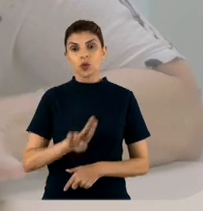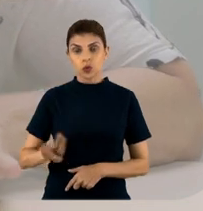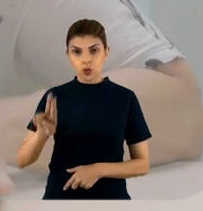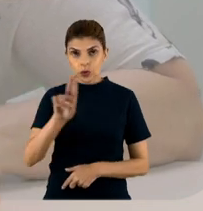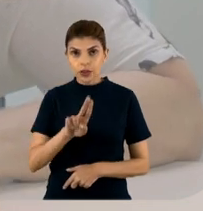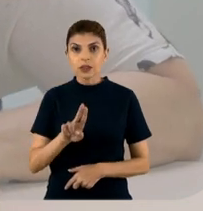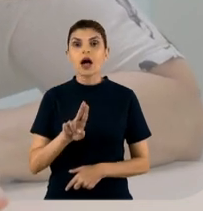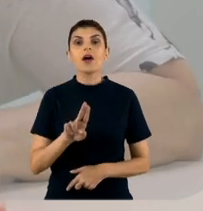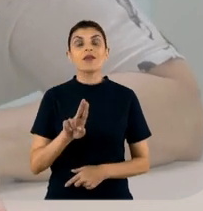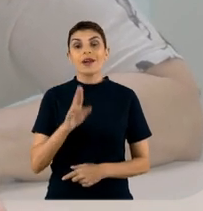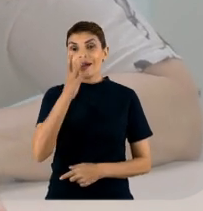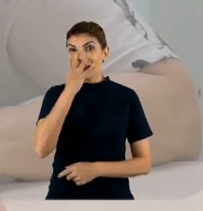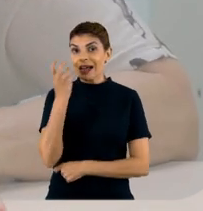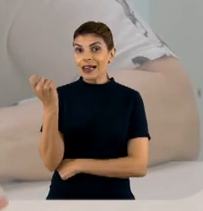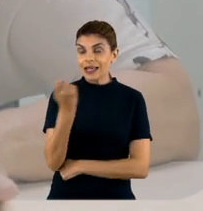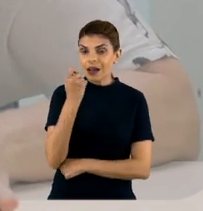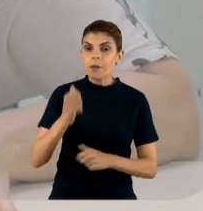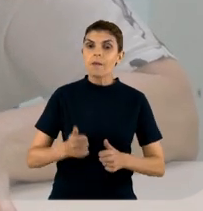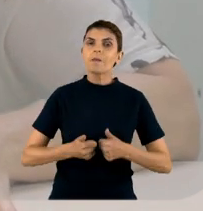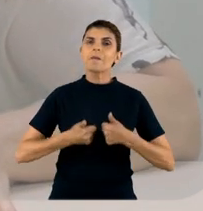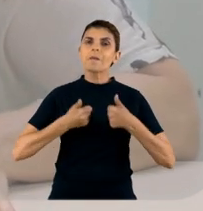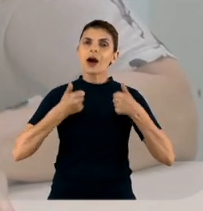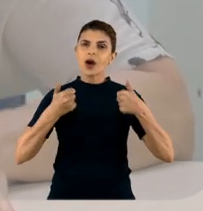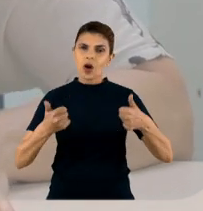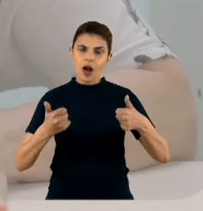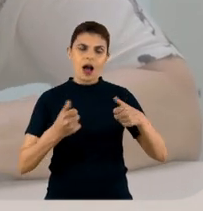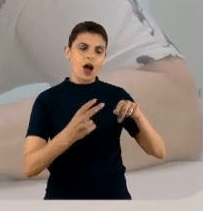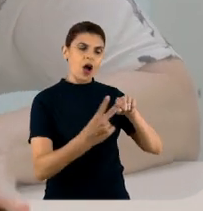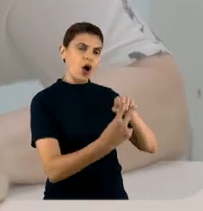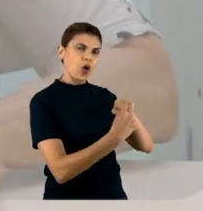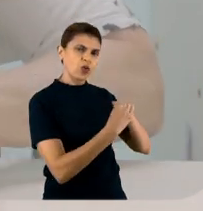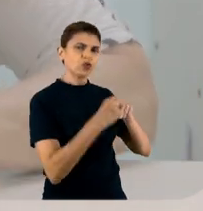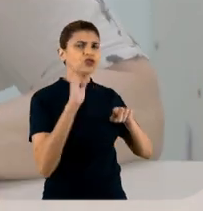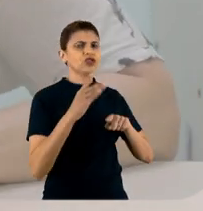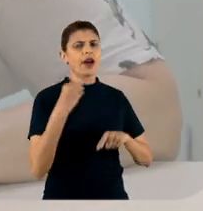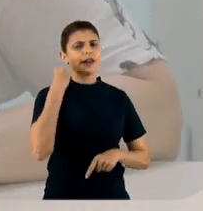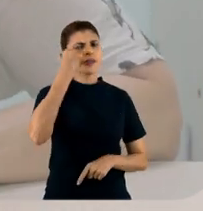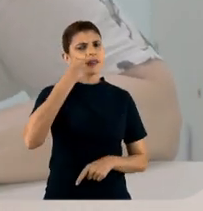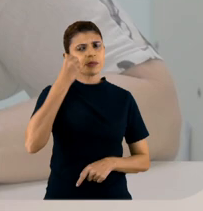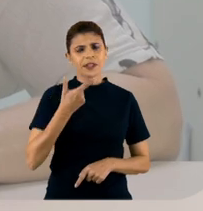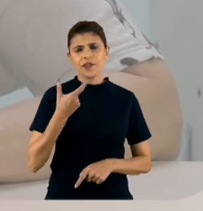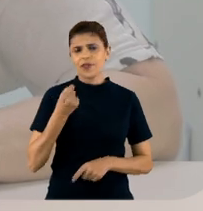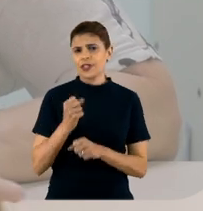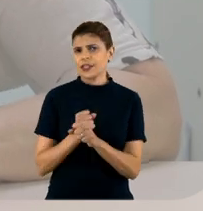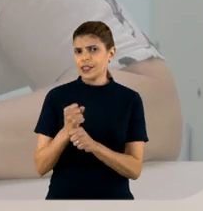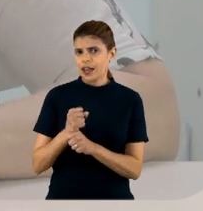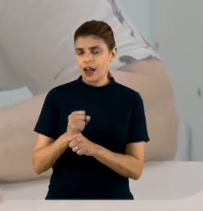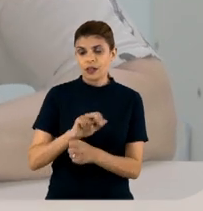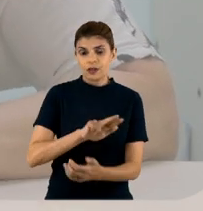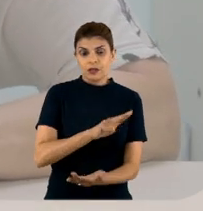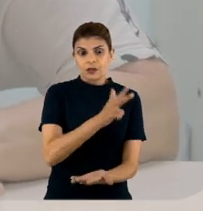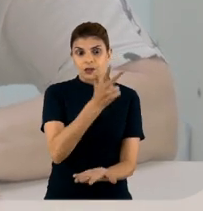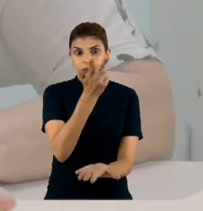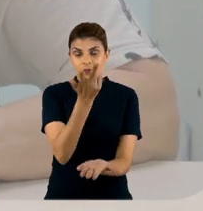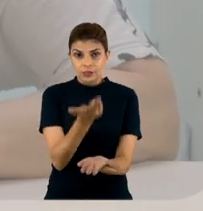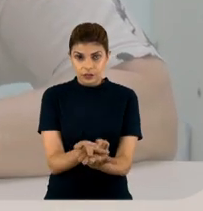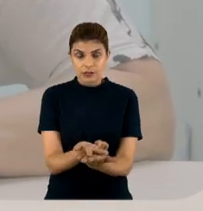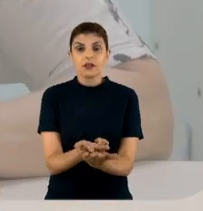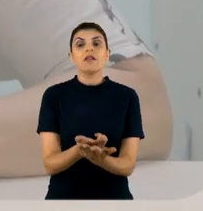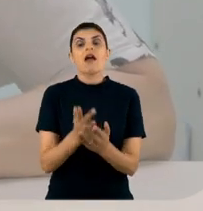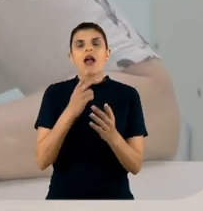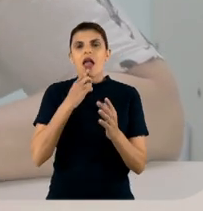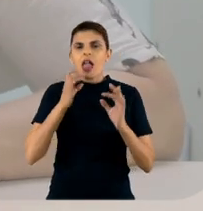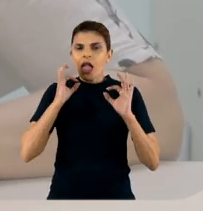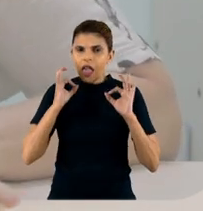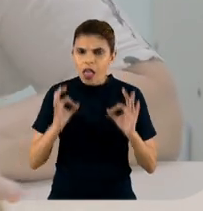usada na incia respiratória grave para melhorar a oxigenação há mais de 20 anos eh o trabalho que mostrou que